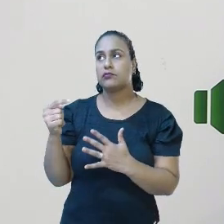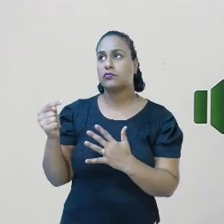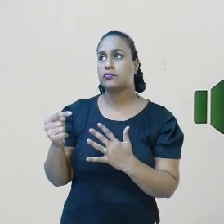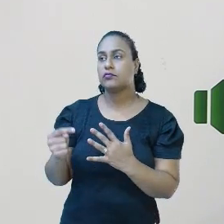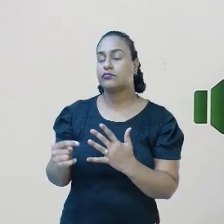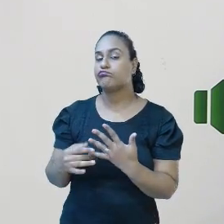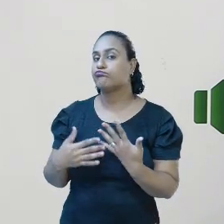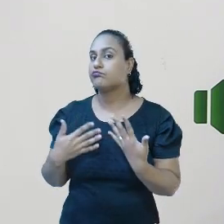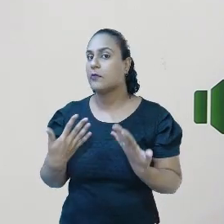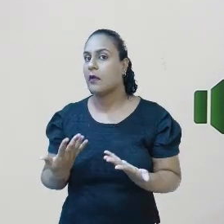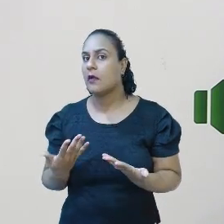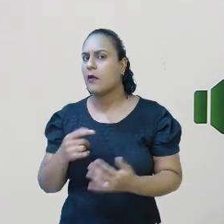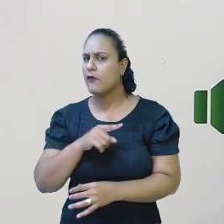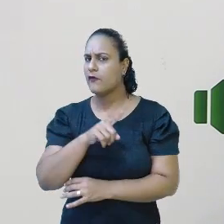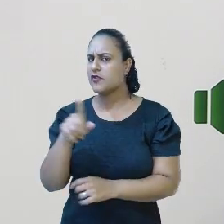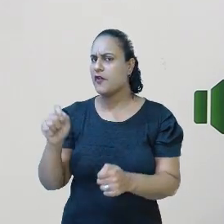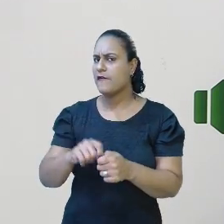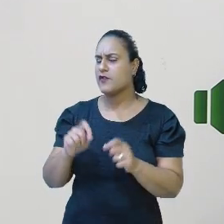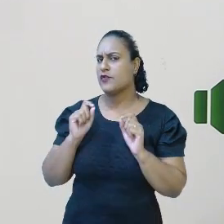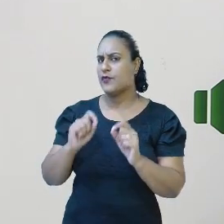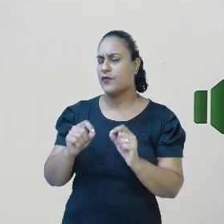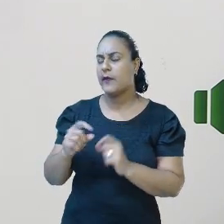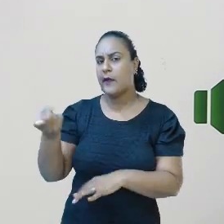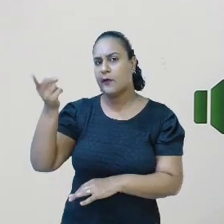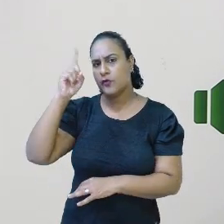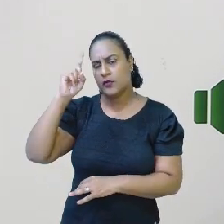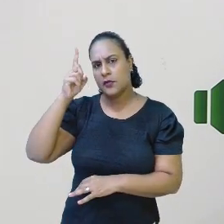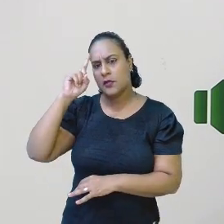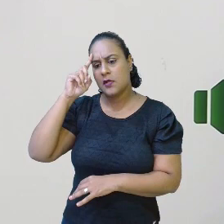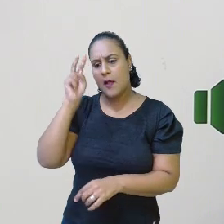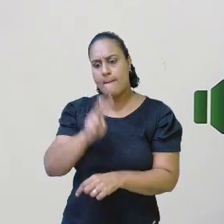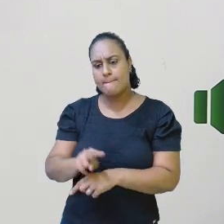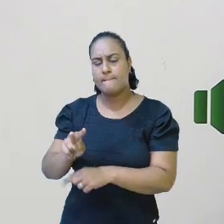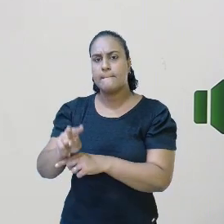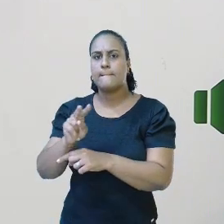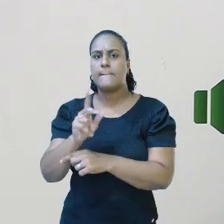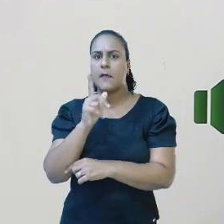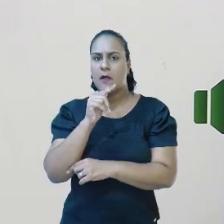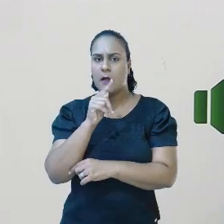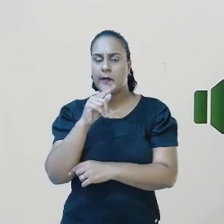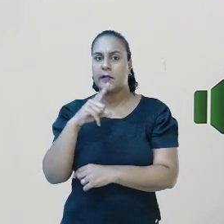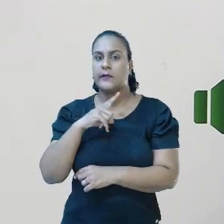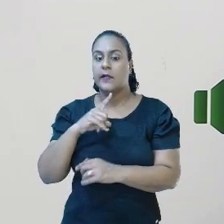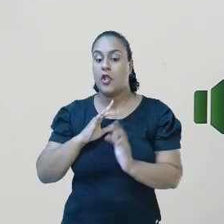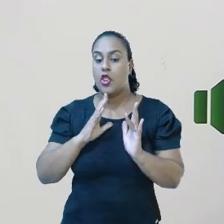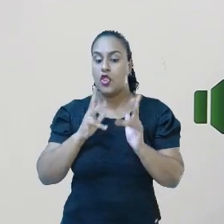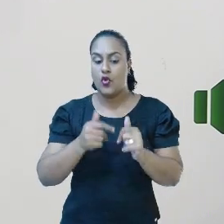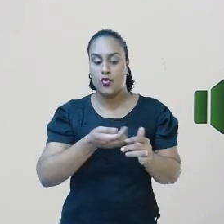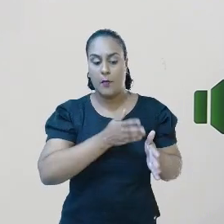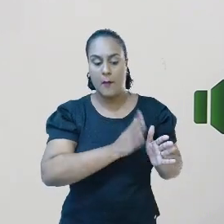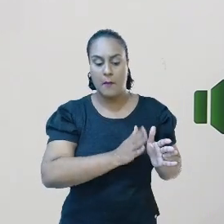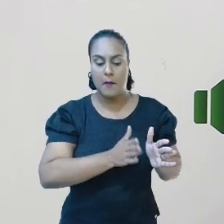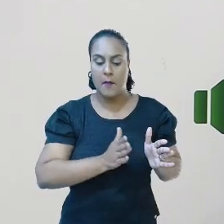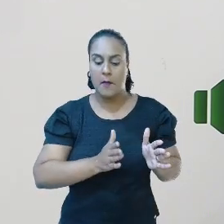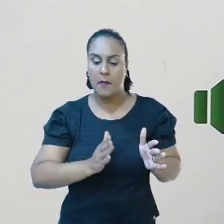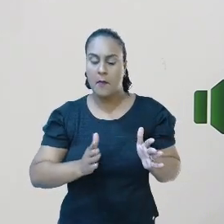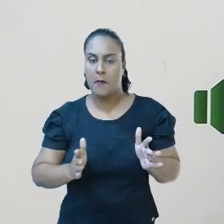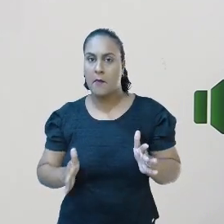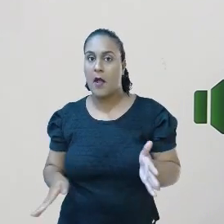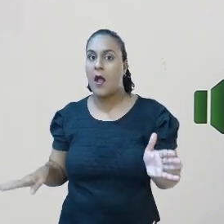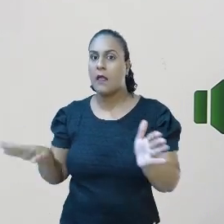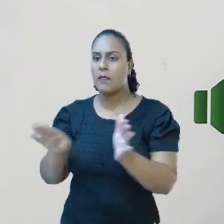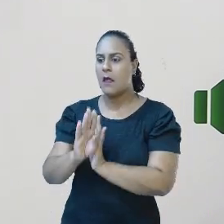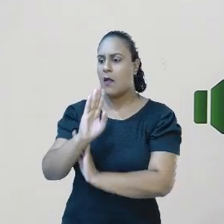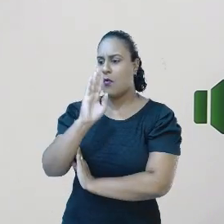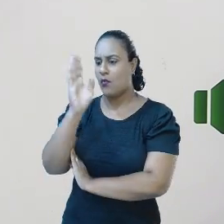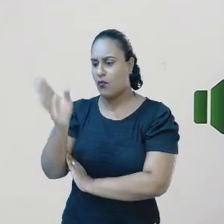fazendo no seu dia a dia, no seu cotidiano, para preservar a água? Veja que ela tem todo esse processo até chegar nas nossas